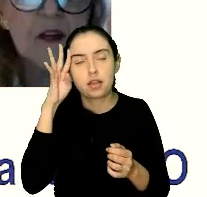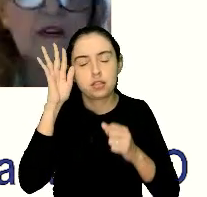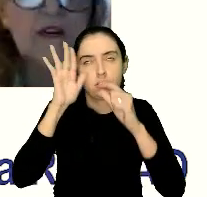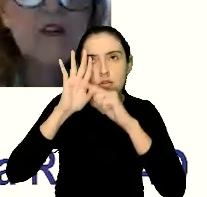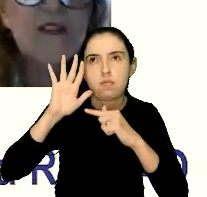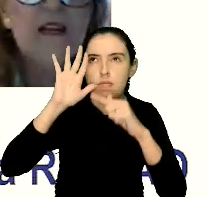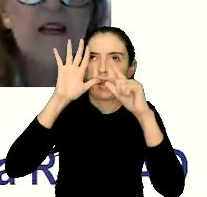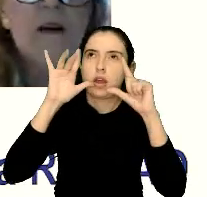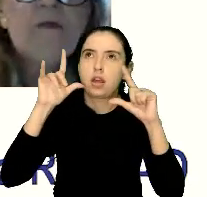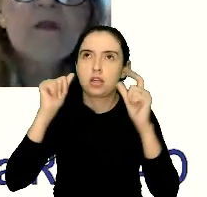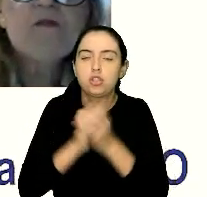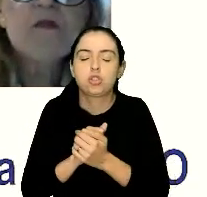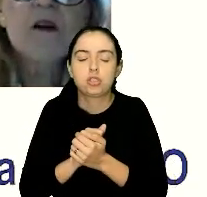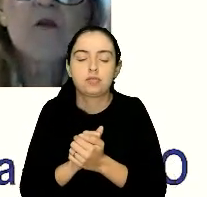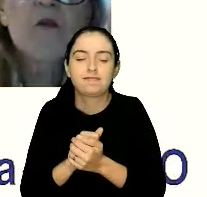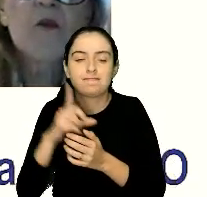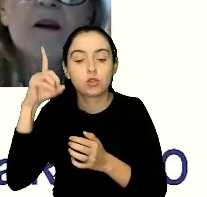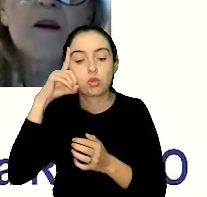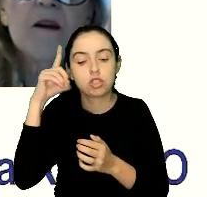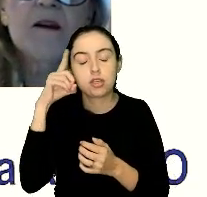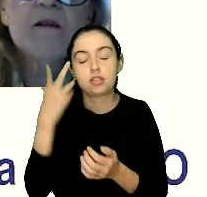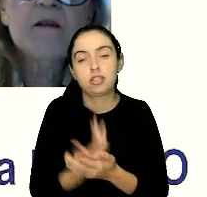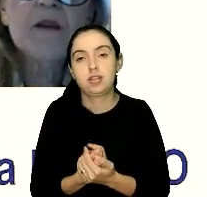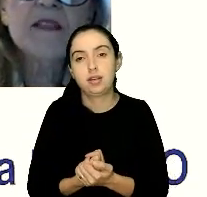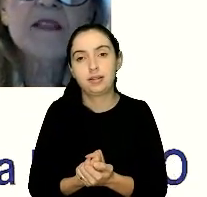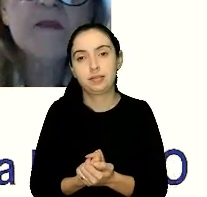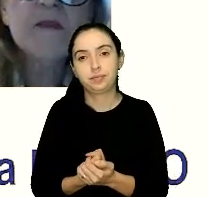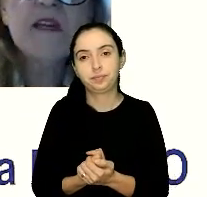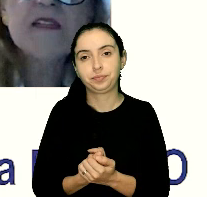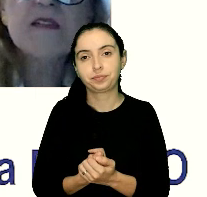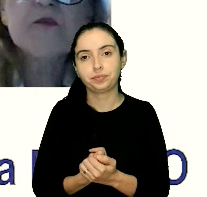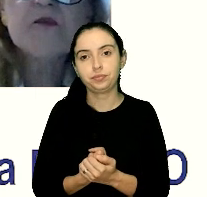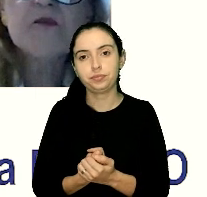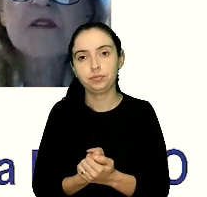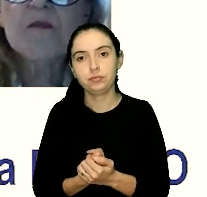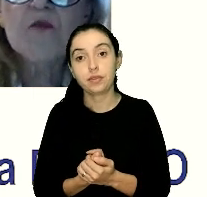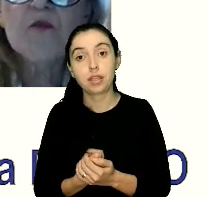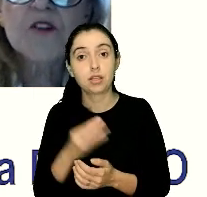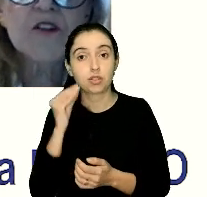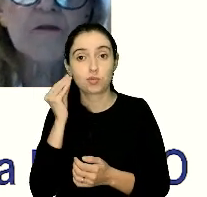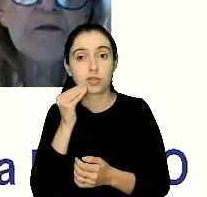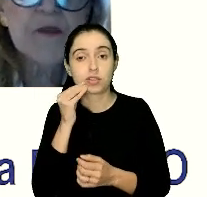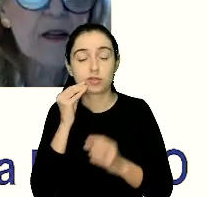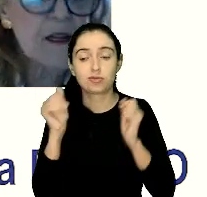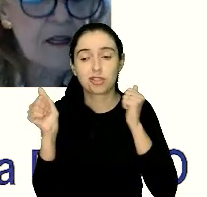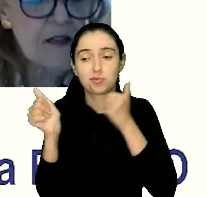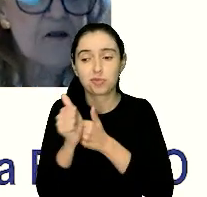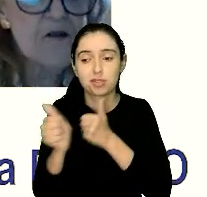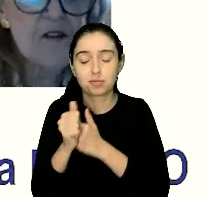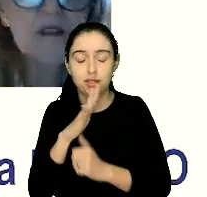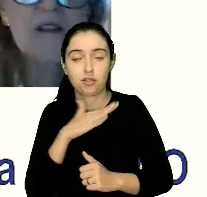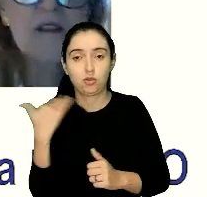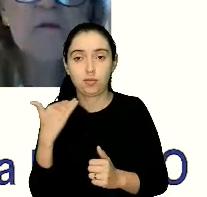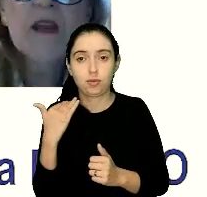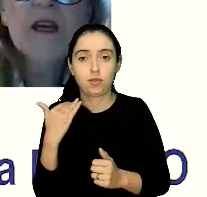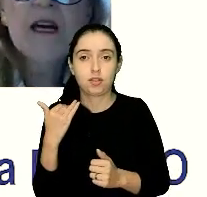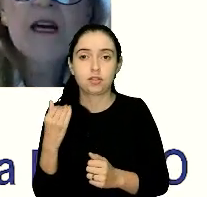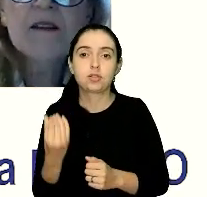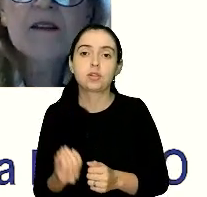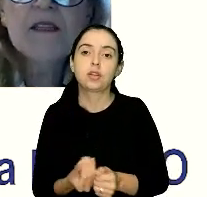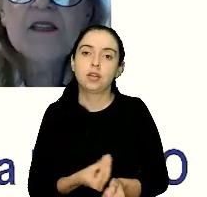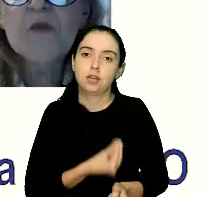né, recorrentes. Então, essa experiência da proximidade da morte, ela é